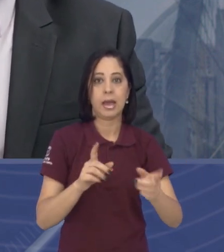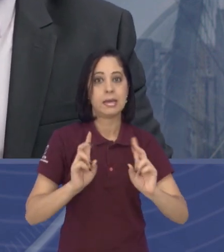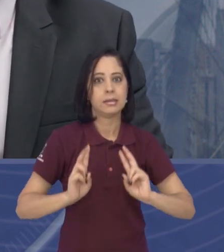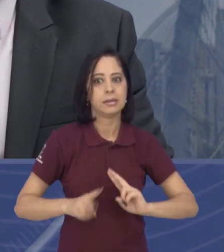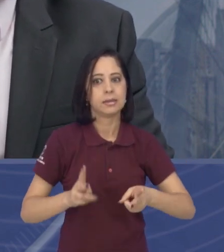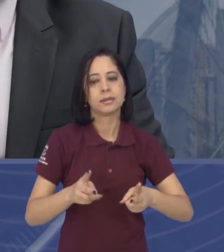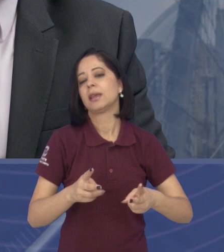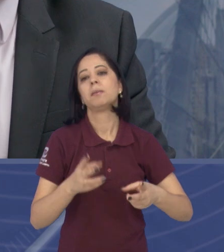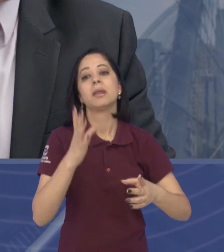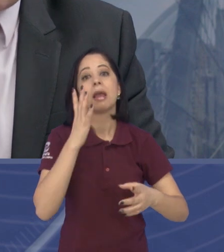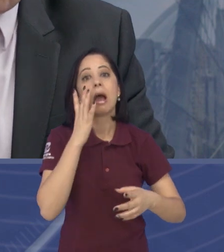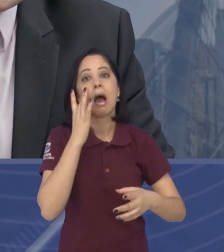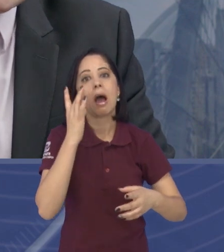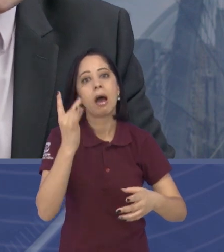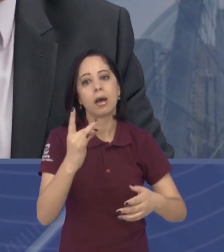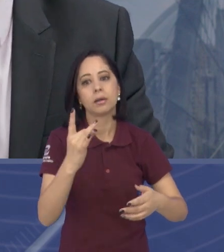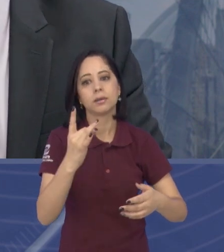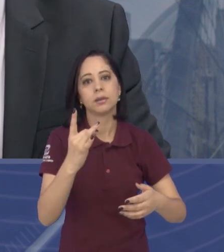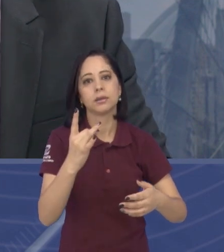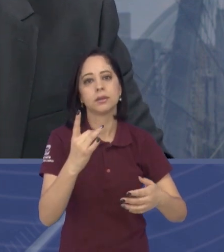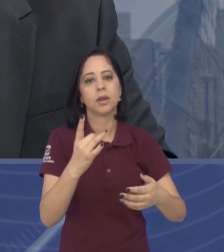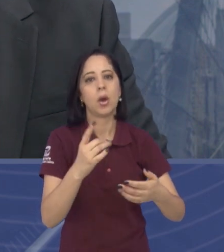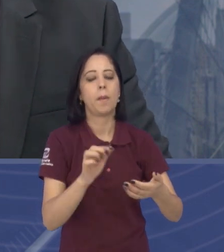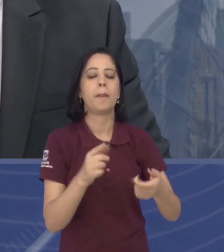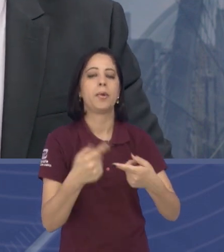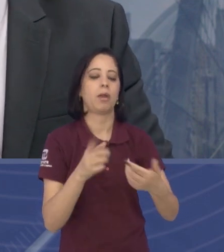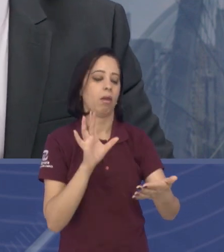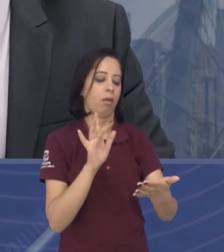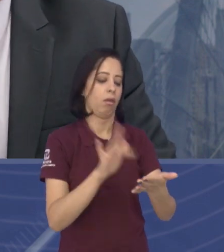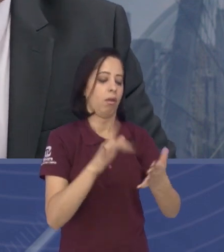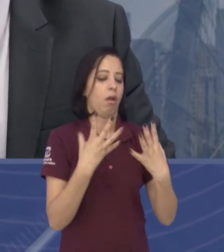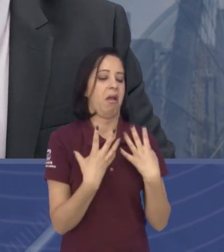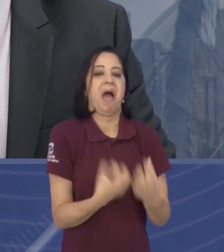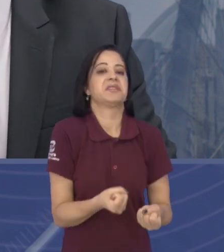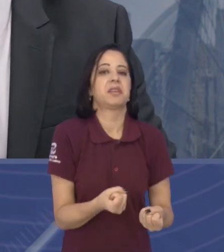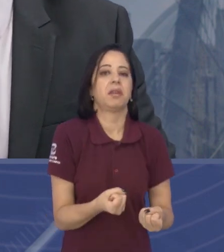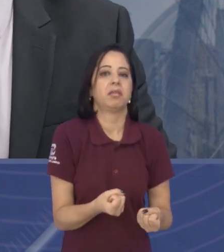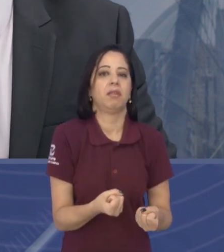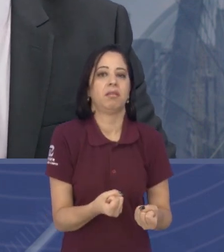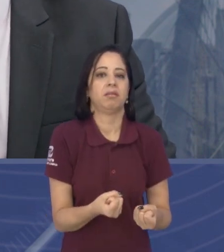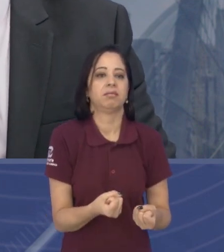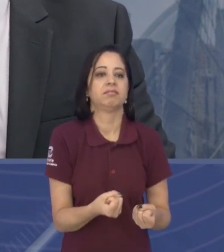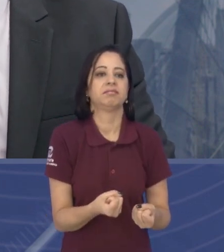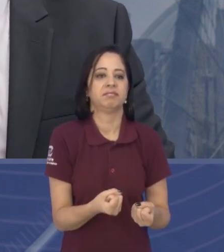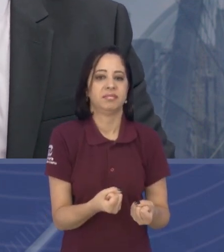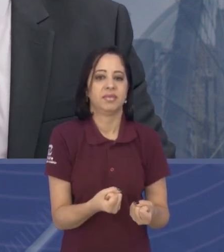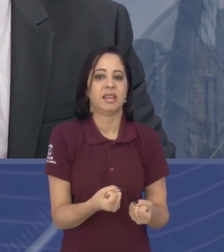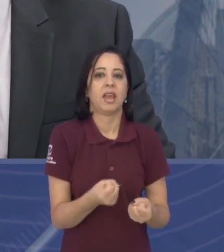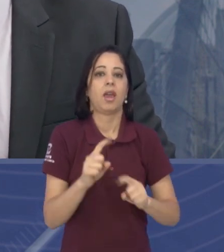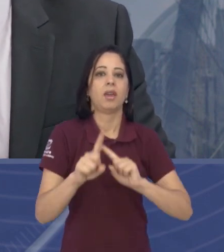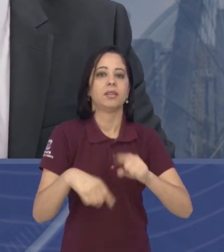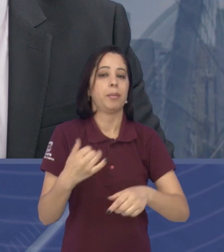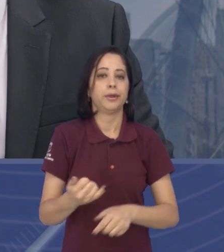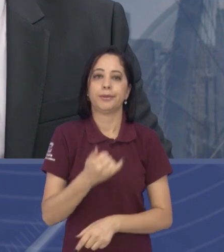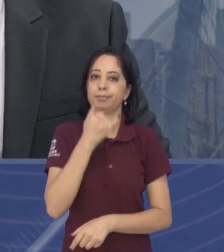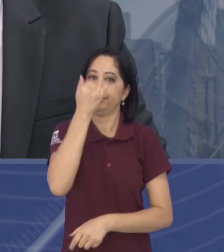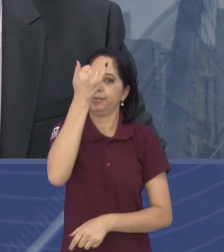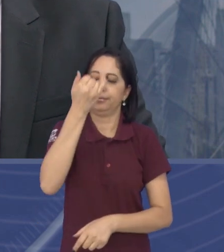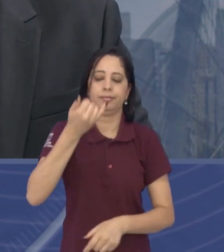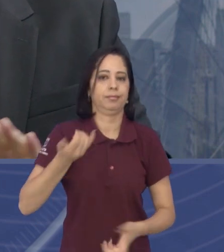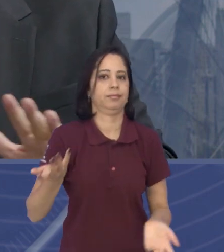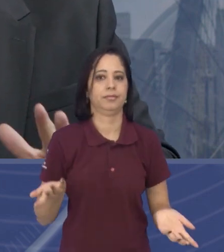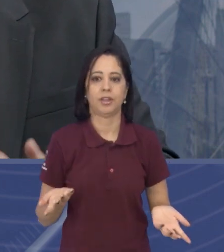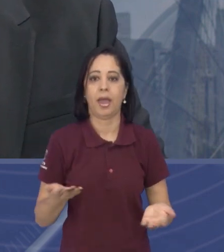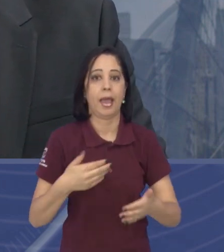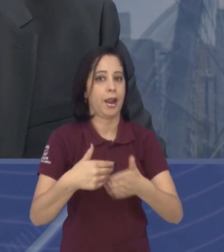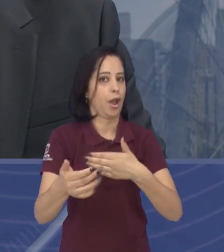atenta ao que ela dá o aceite nos termos de uso, porque ela pode perfeitamente estar aceitando